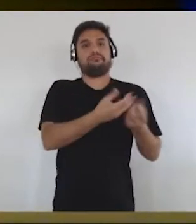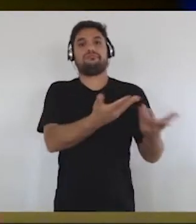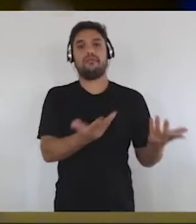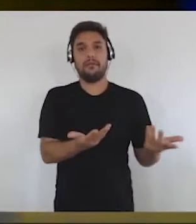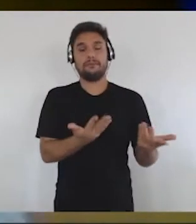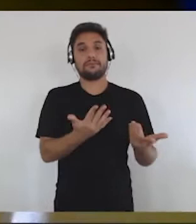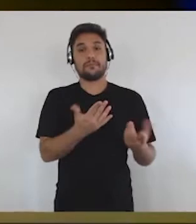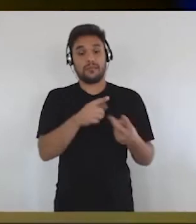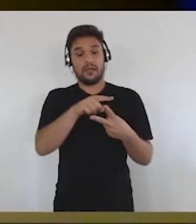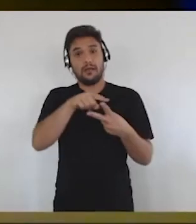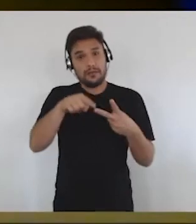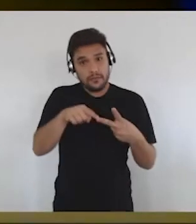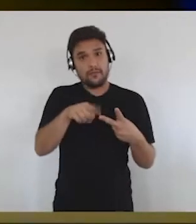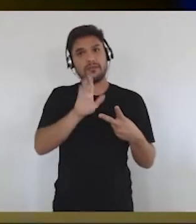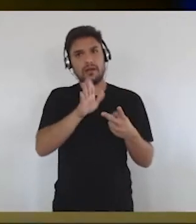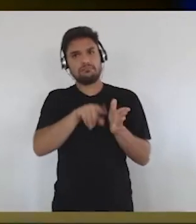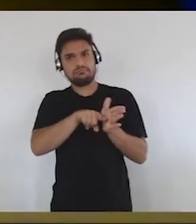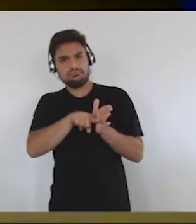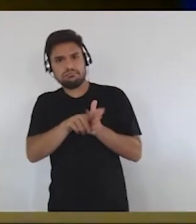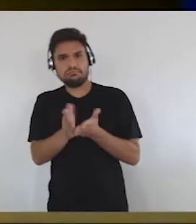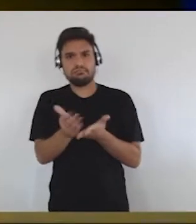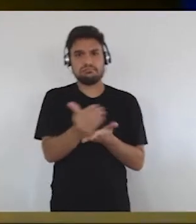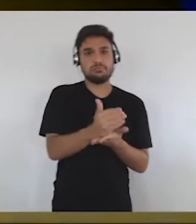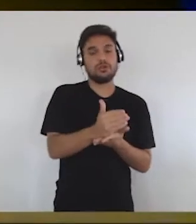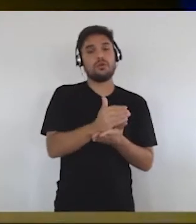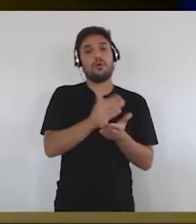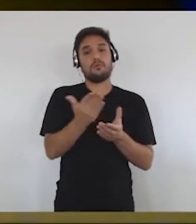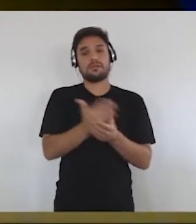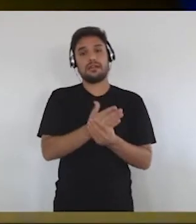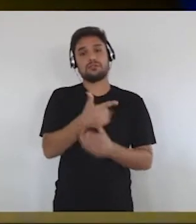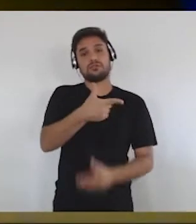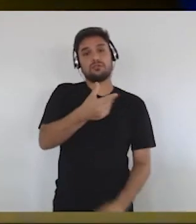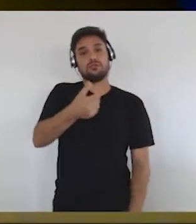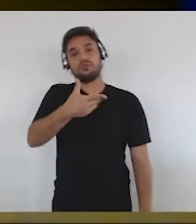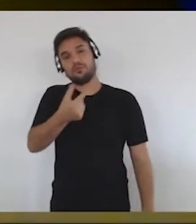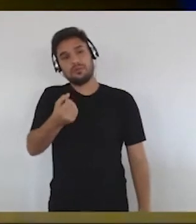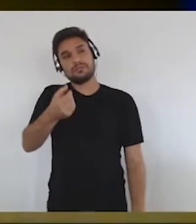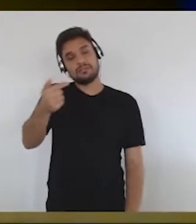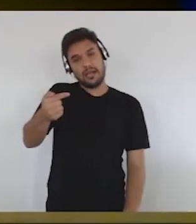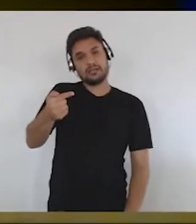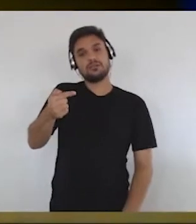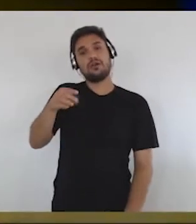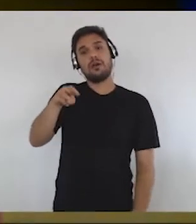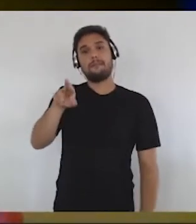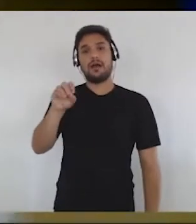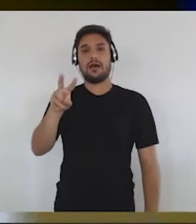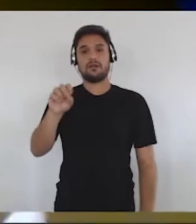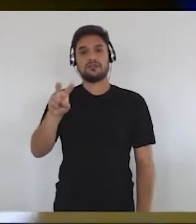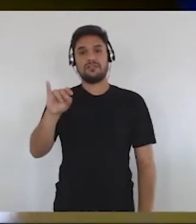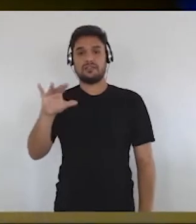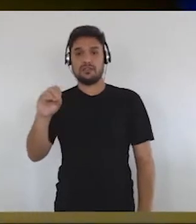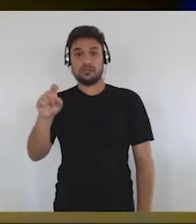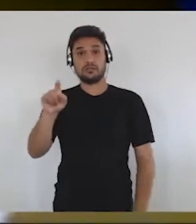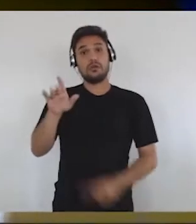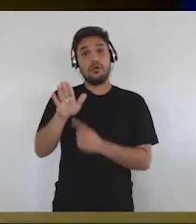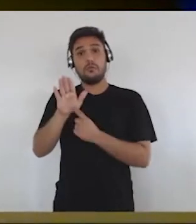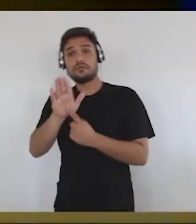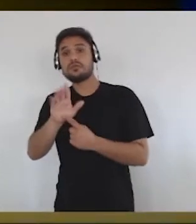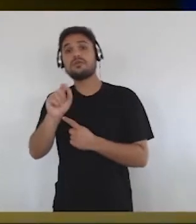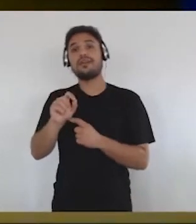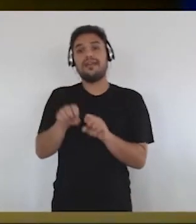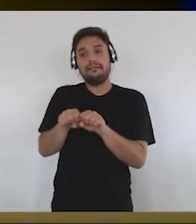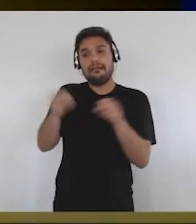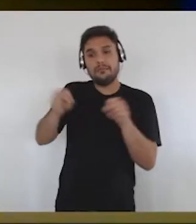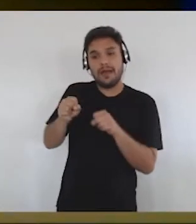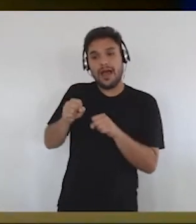desses 3 países foram levantadas em um processo de 2007 pelo membro honorário vitalício Marcos Vinícius Furtado Coelho, para demonstrar que a inviolabilidade